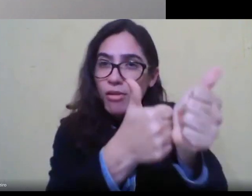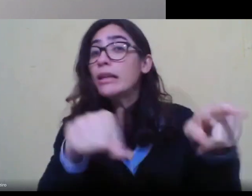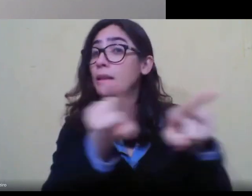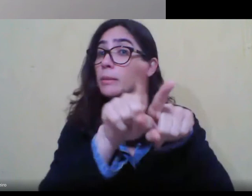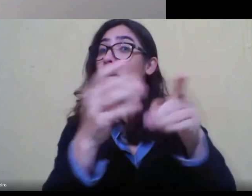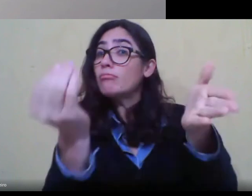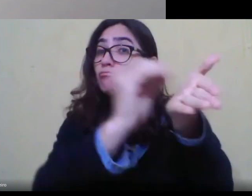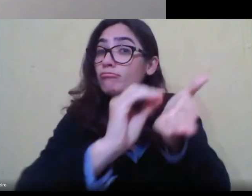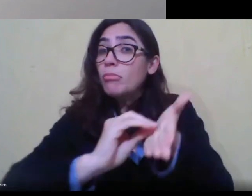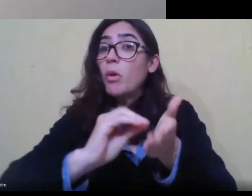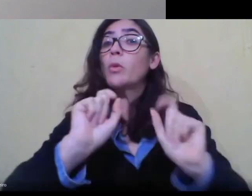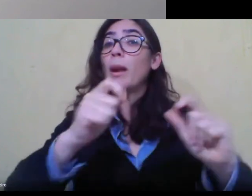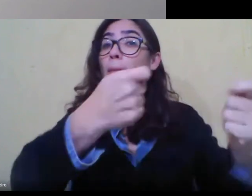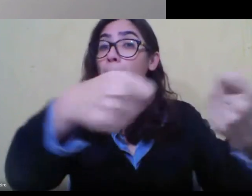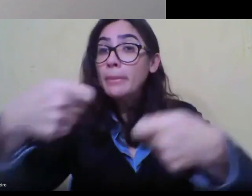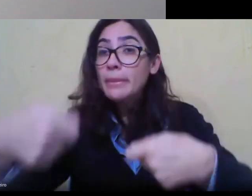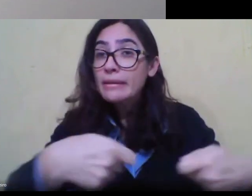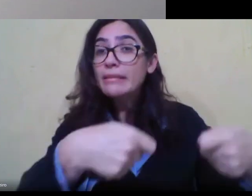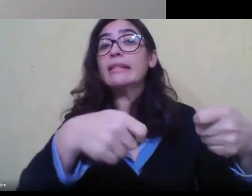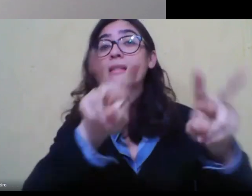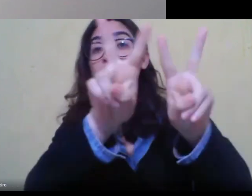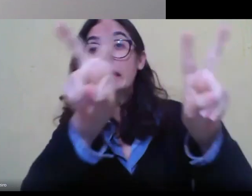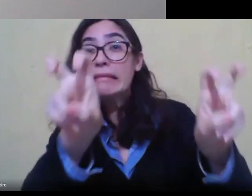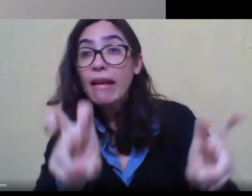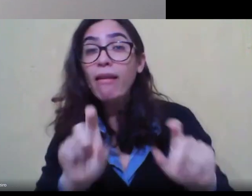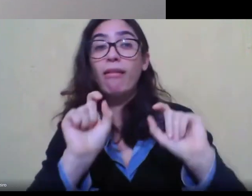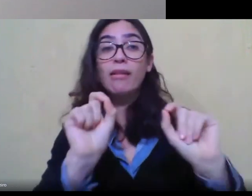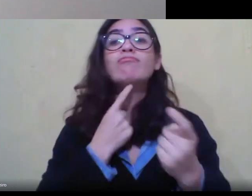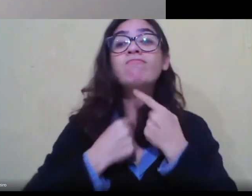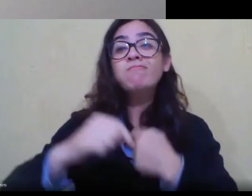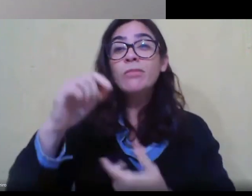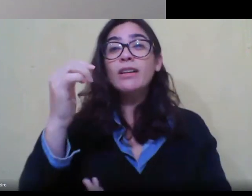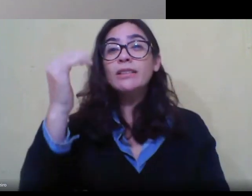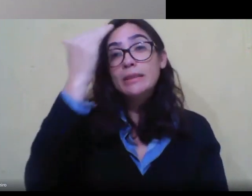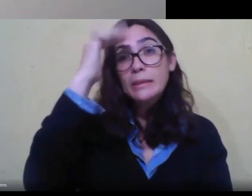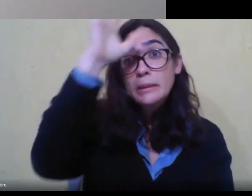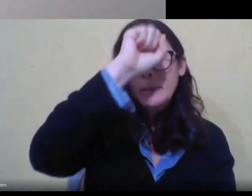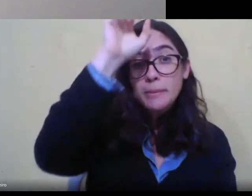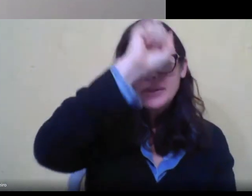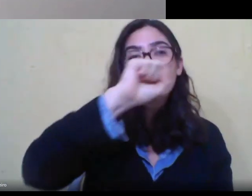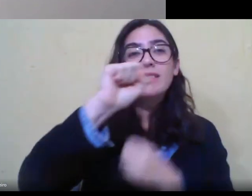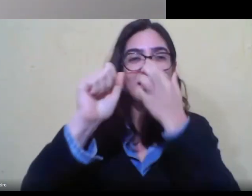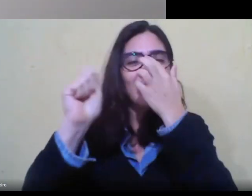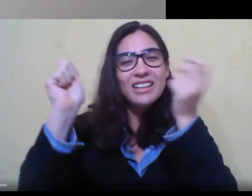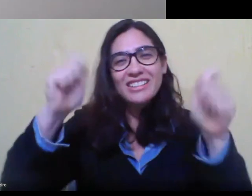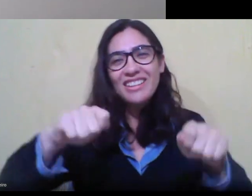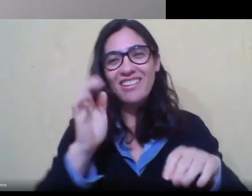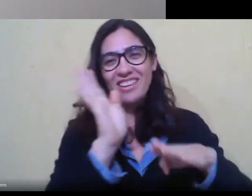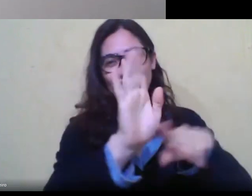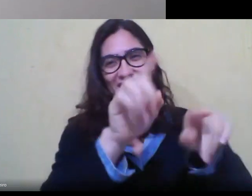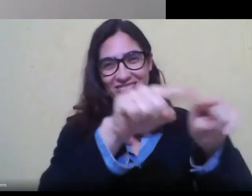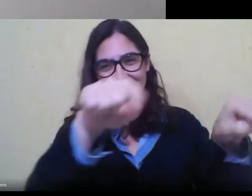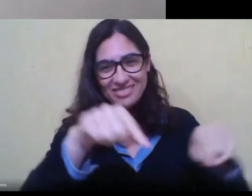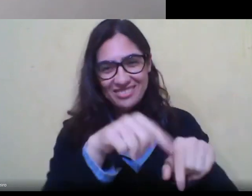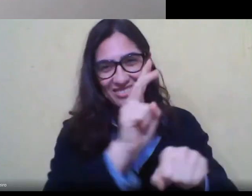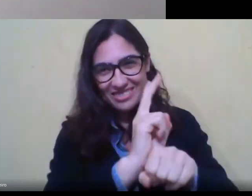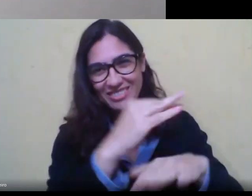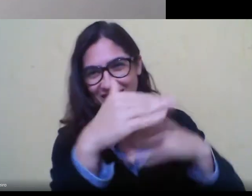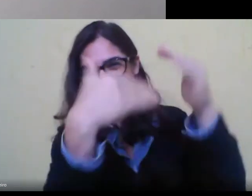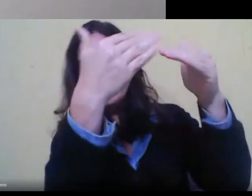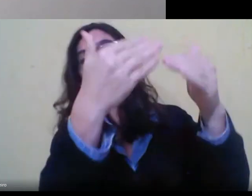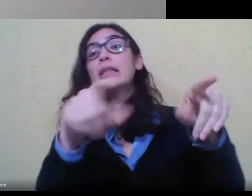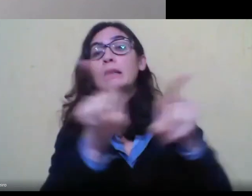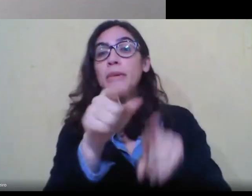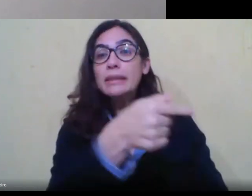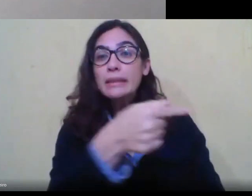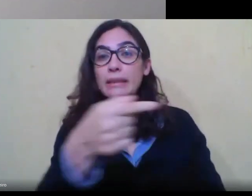vocês, os temas que vocês quiserem ouvir, é o que a gente vai enriquecer a sala, tá? E tem também, para semana que vem, a